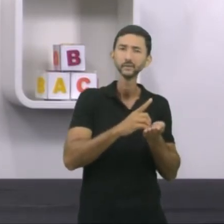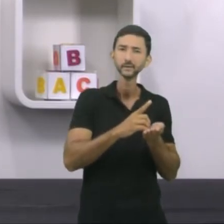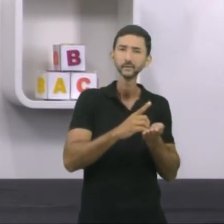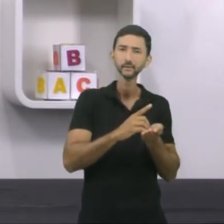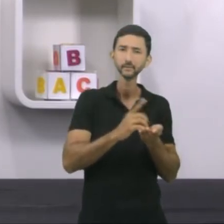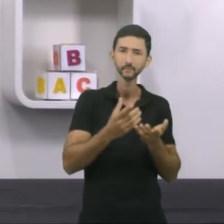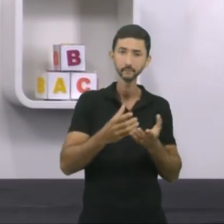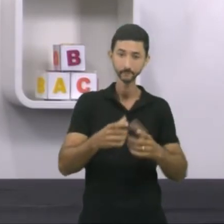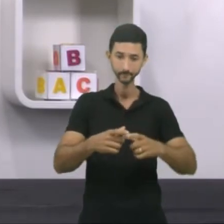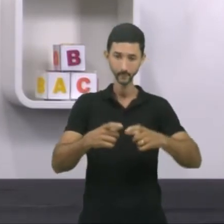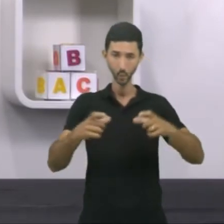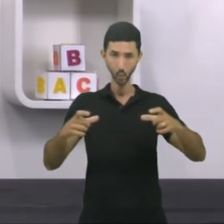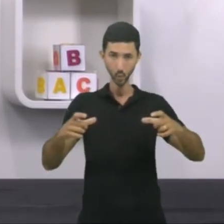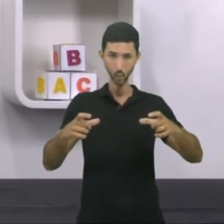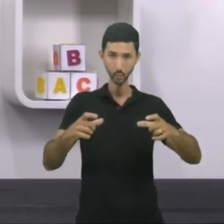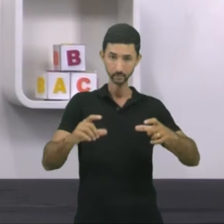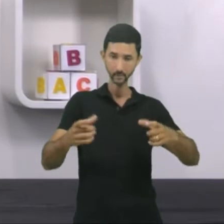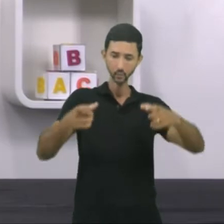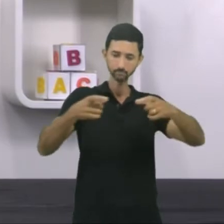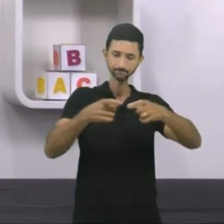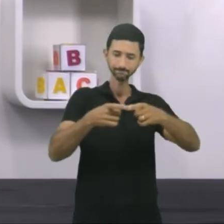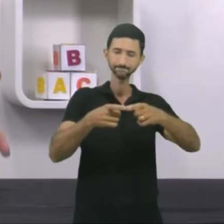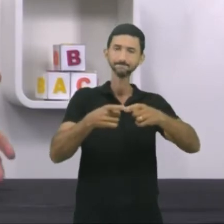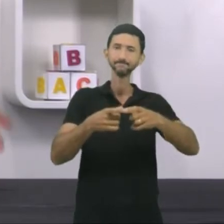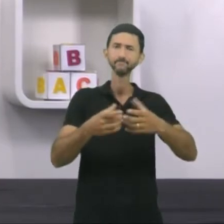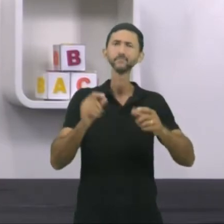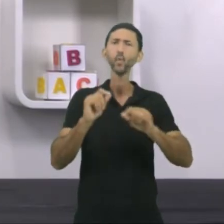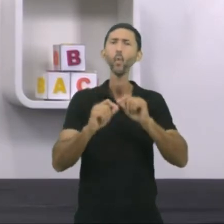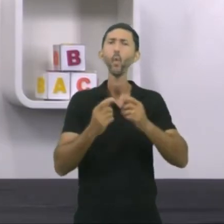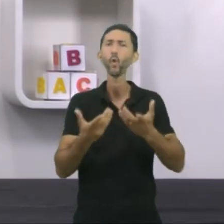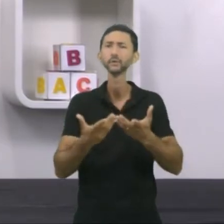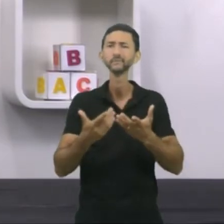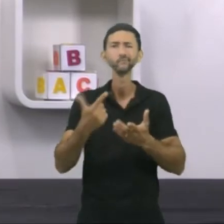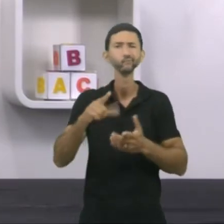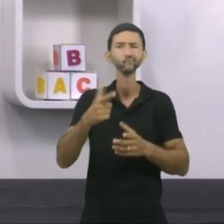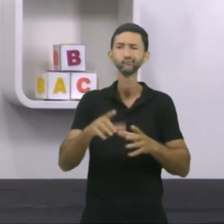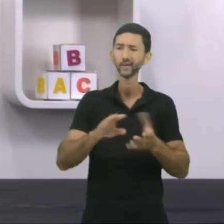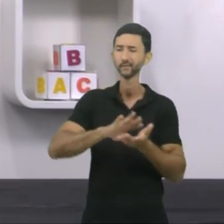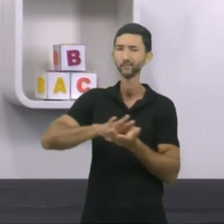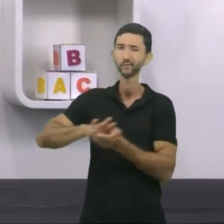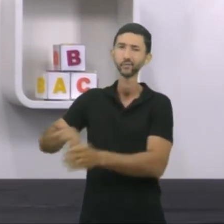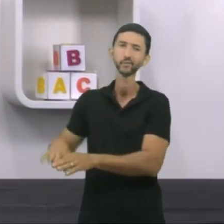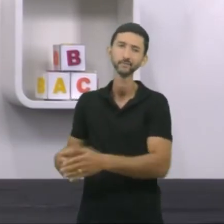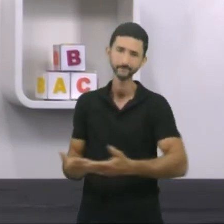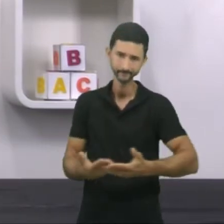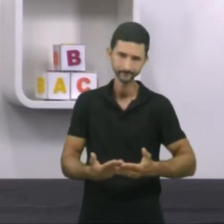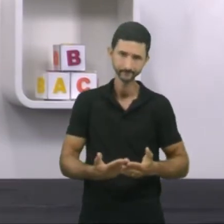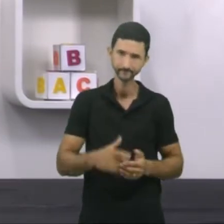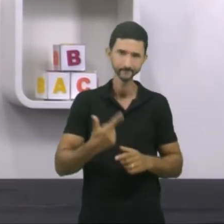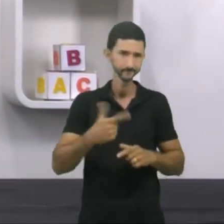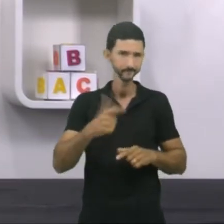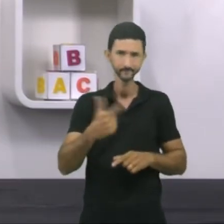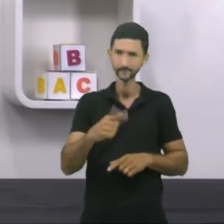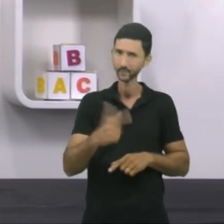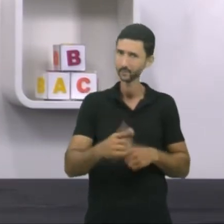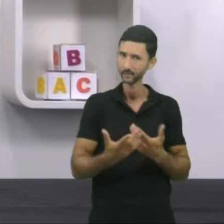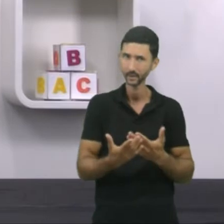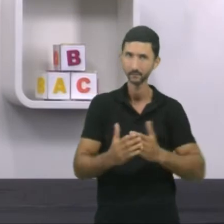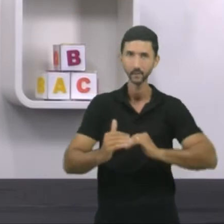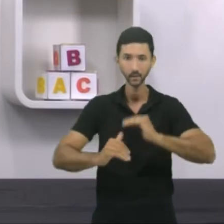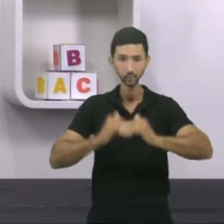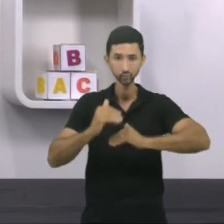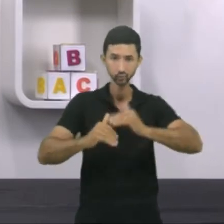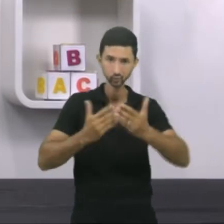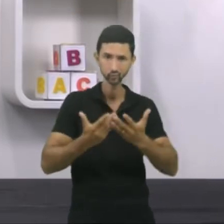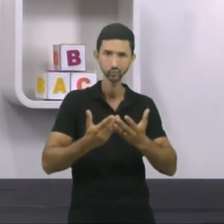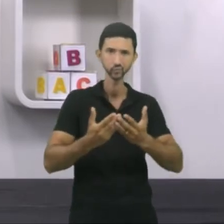o disco, depois o CD, e hoje nós não temos mais praticamente essa tecnologia, porque tudo hoje está